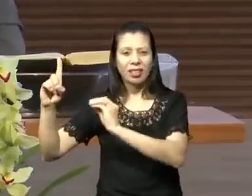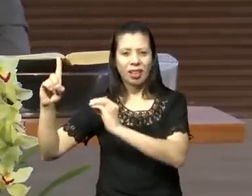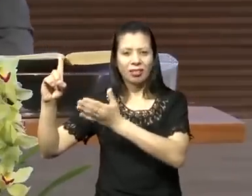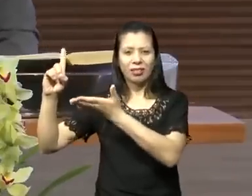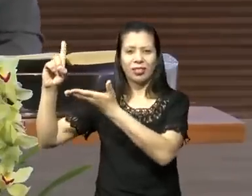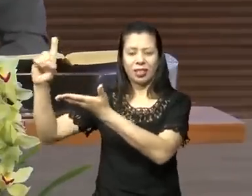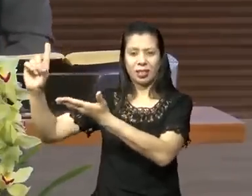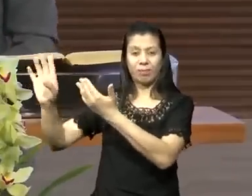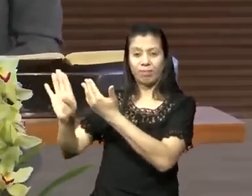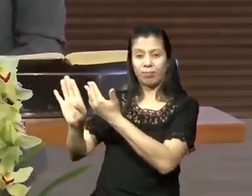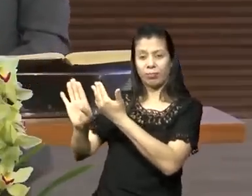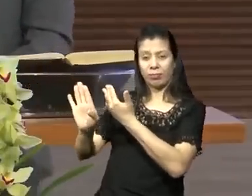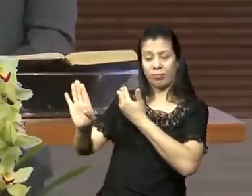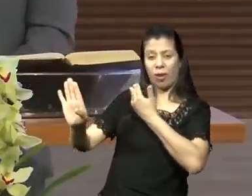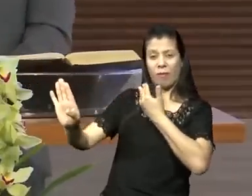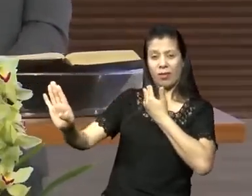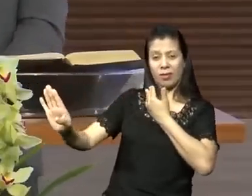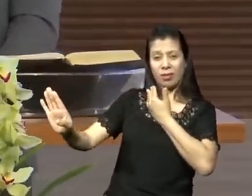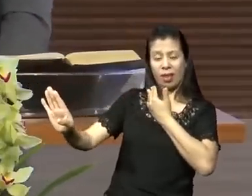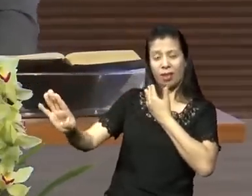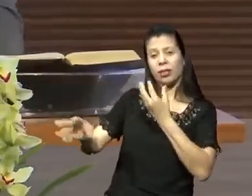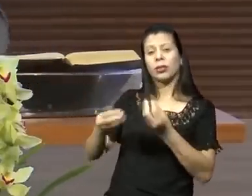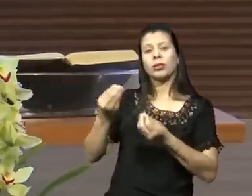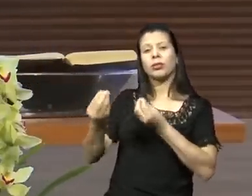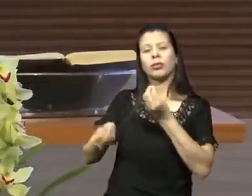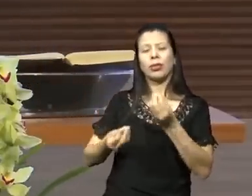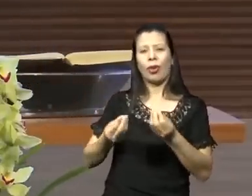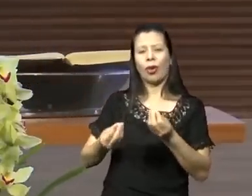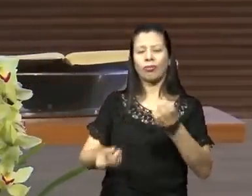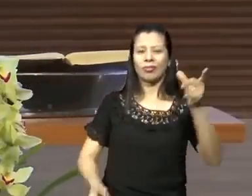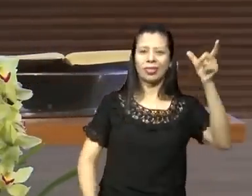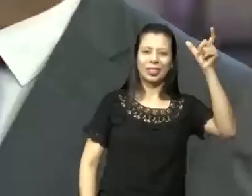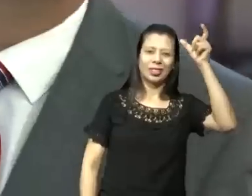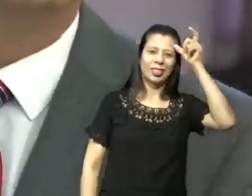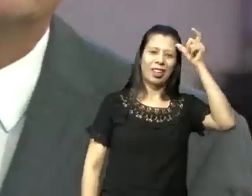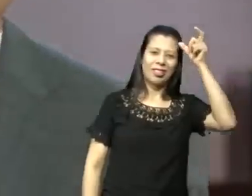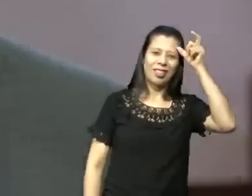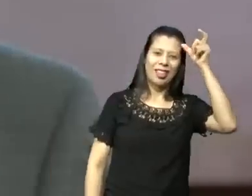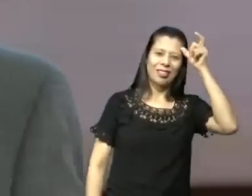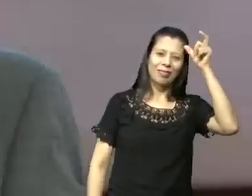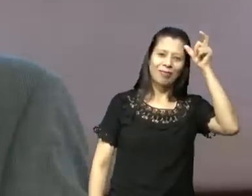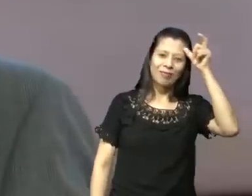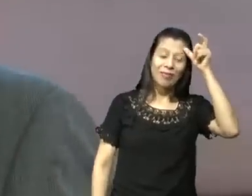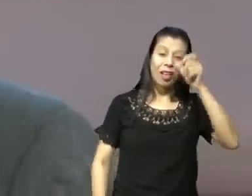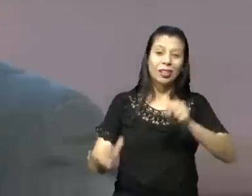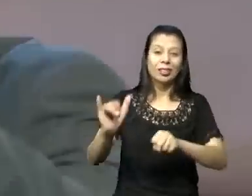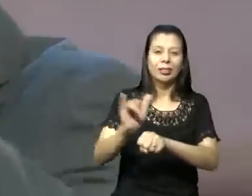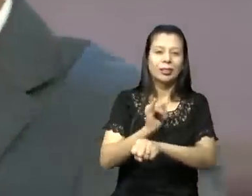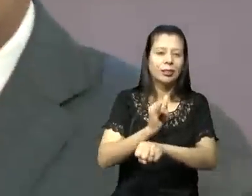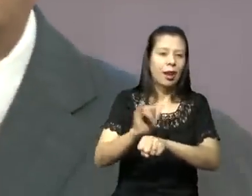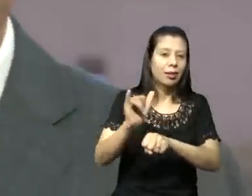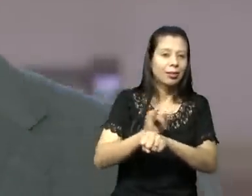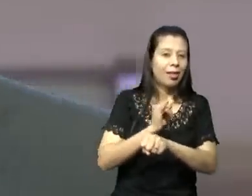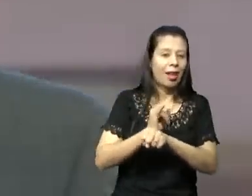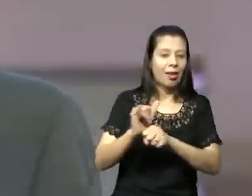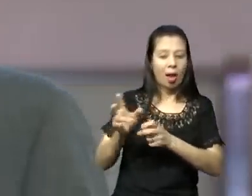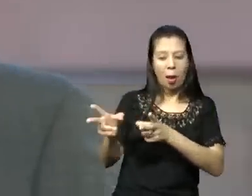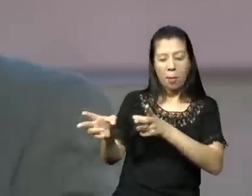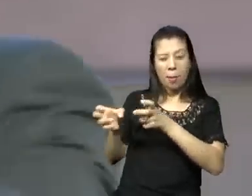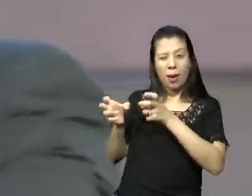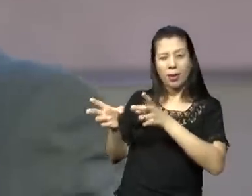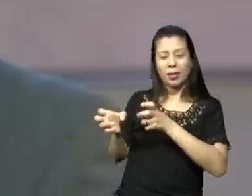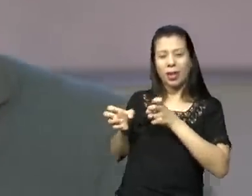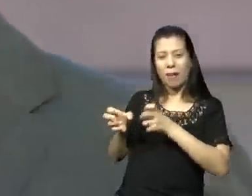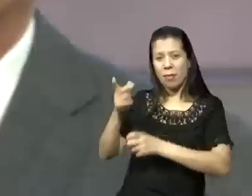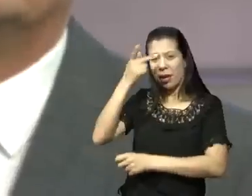entende que tem a liberdade de assumir o lugar Satanás é um imitador Quando Deus foi rejeitado no Jardim do